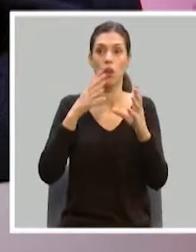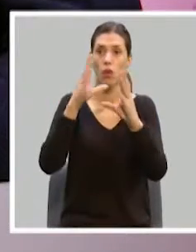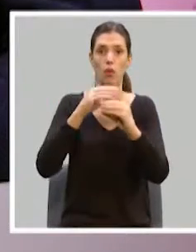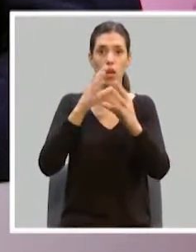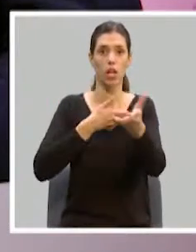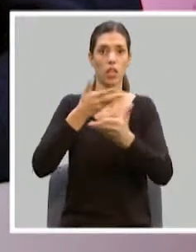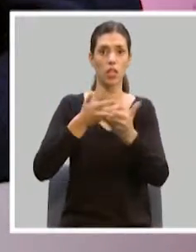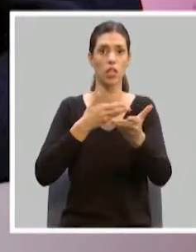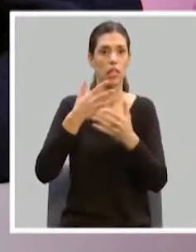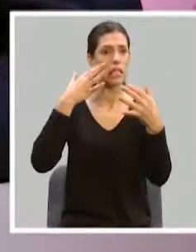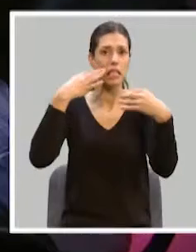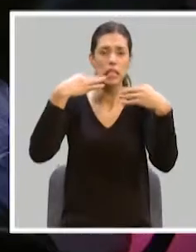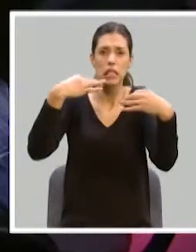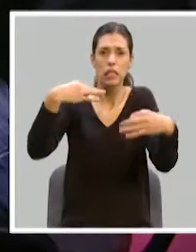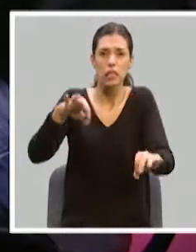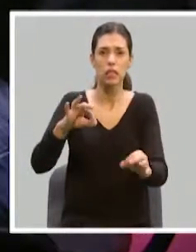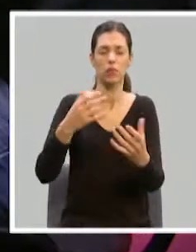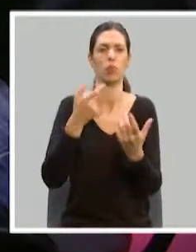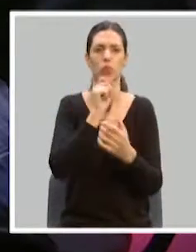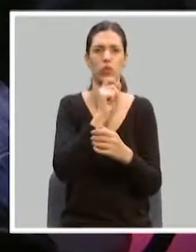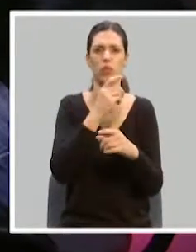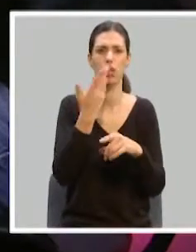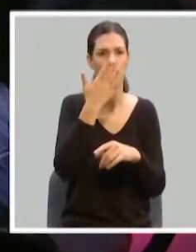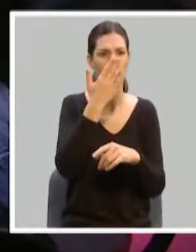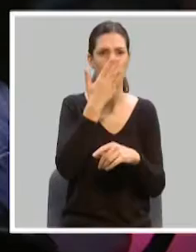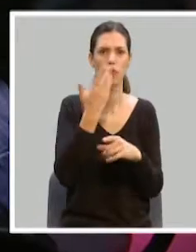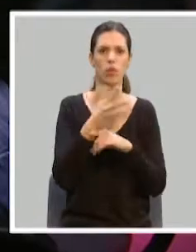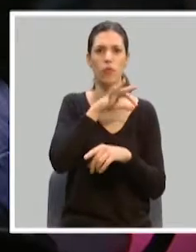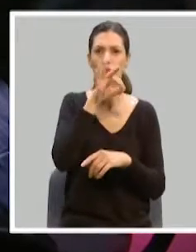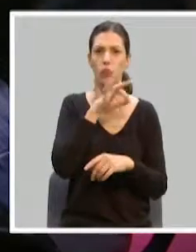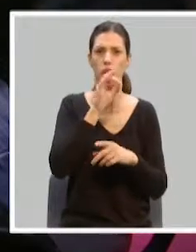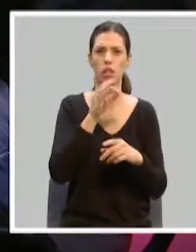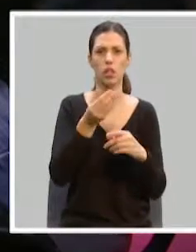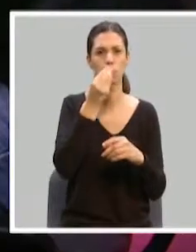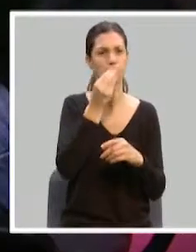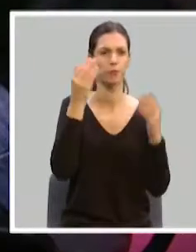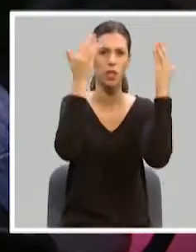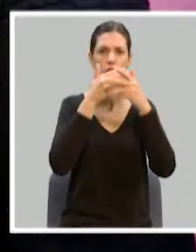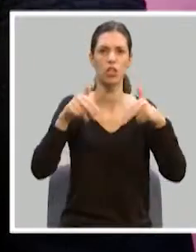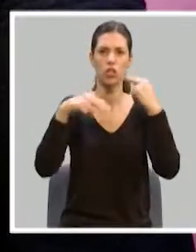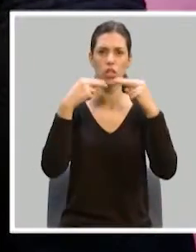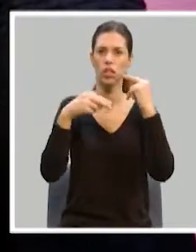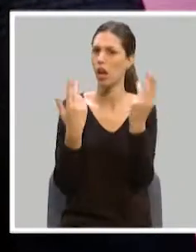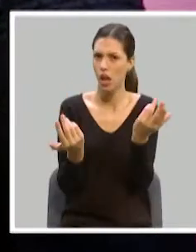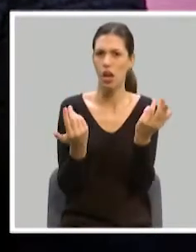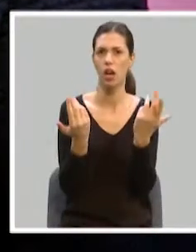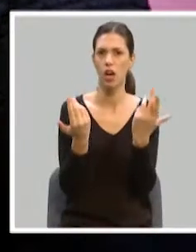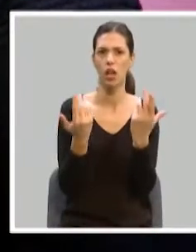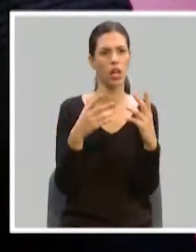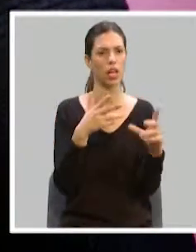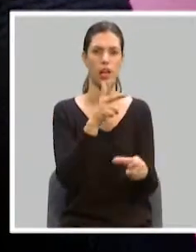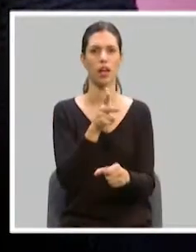conversa é porque aquilo era literalmente podia ser um jantar de família percebes o quê a tupia ser um jantar de família